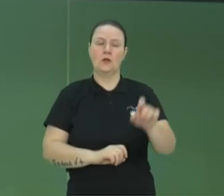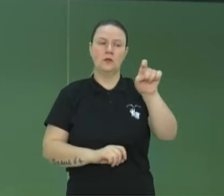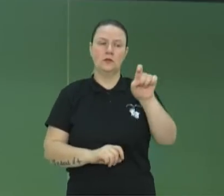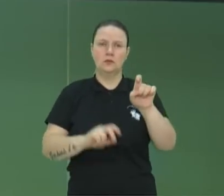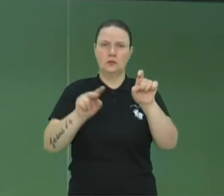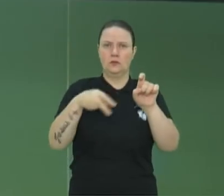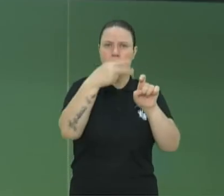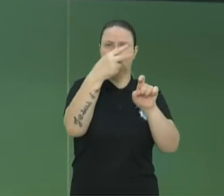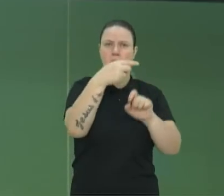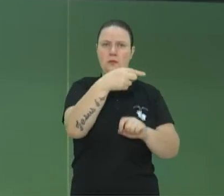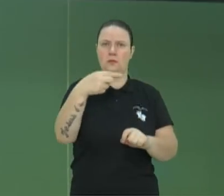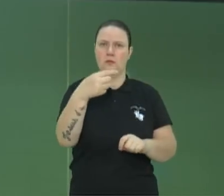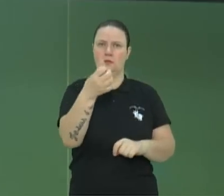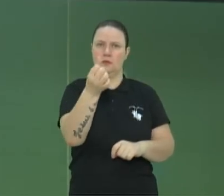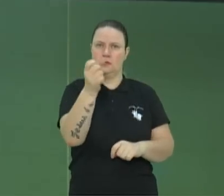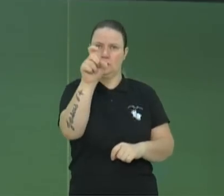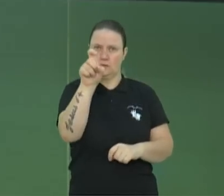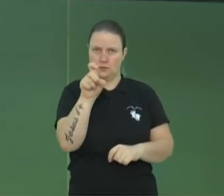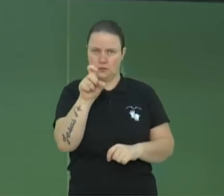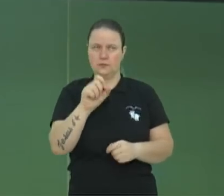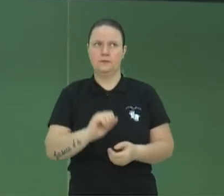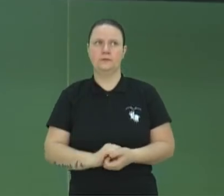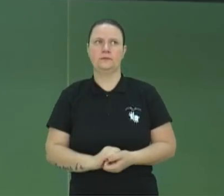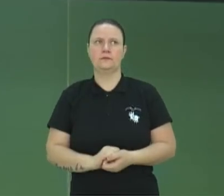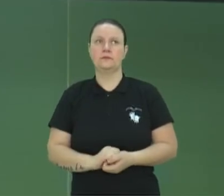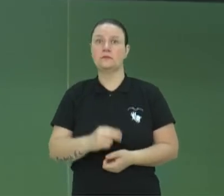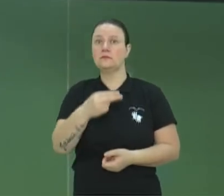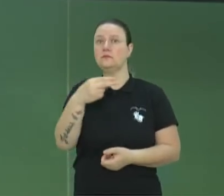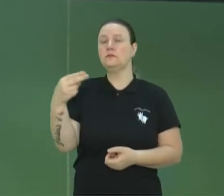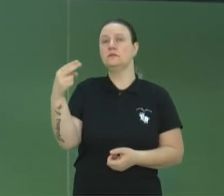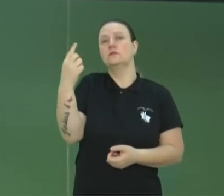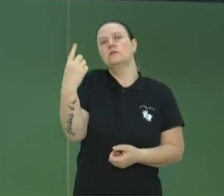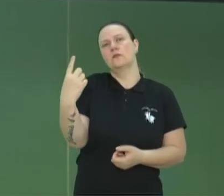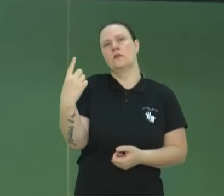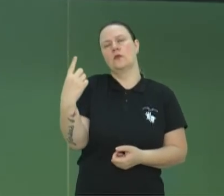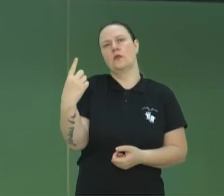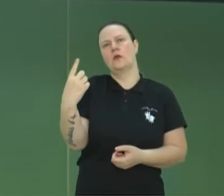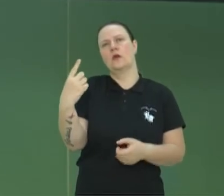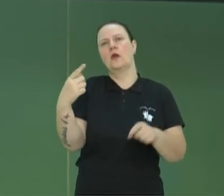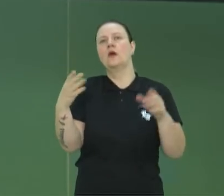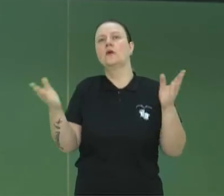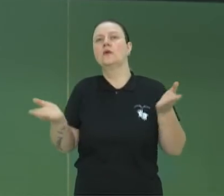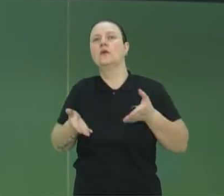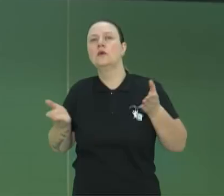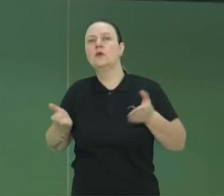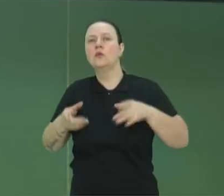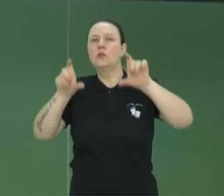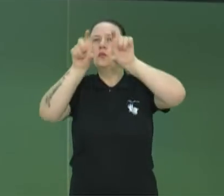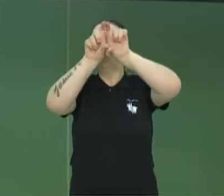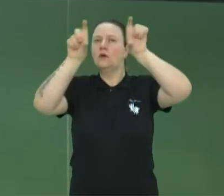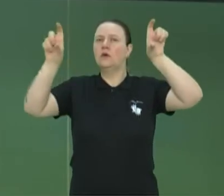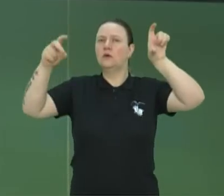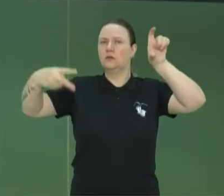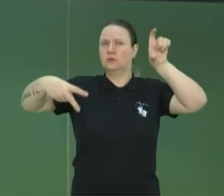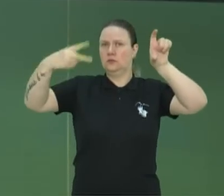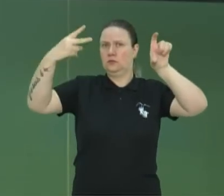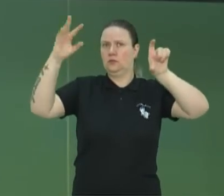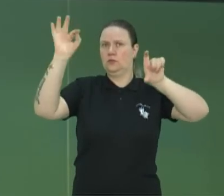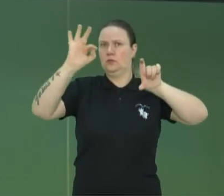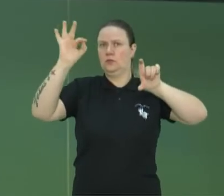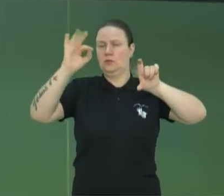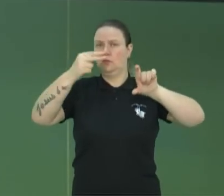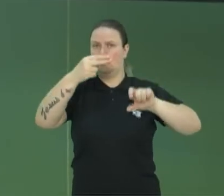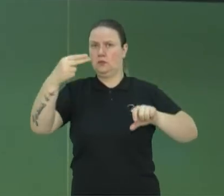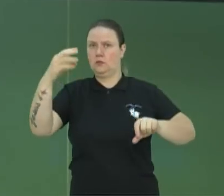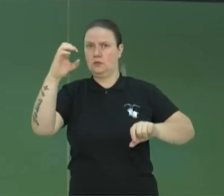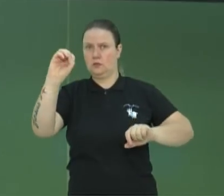menos 6x. E nota que está igual a 1. E numa equação do segundo grau, eu preciso estar igual a 0 para me resolver